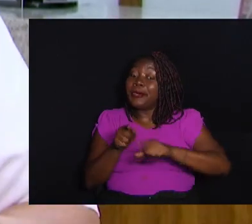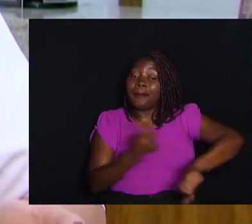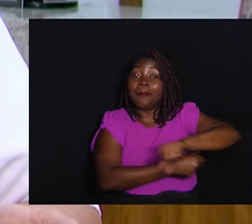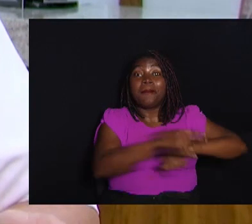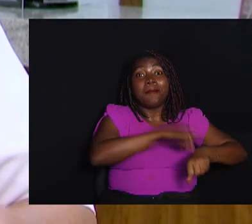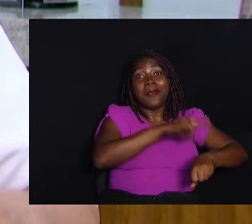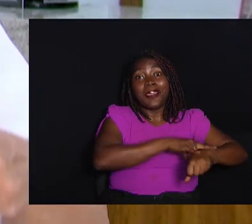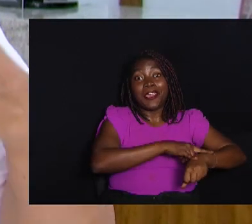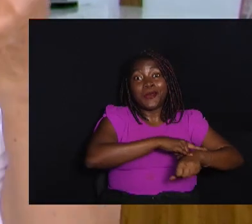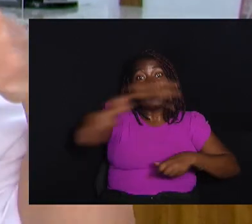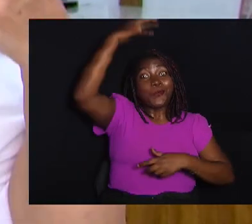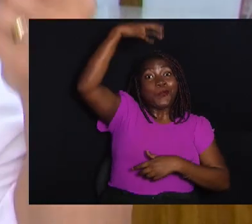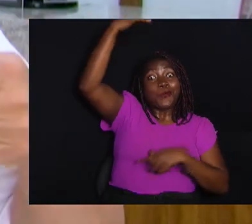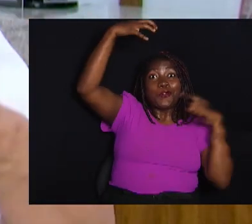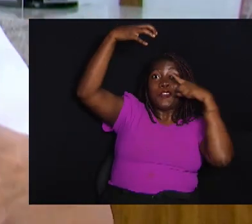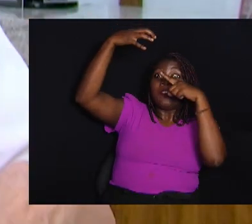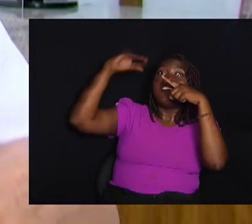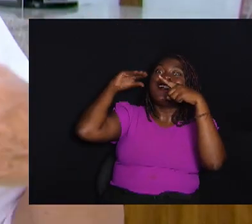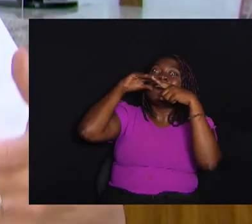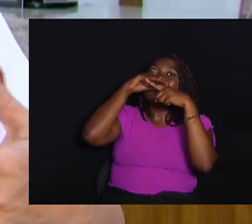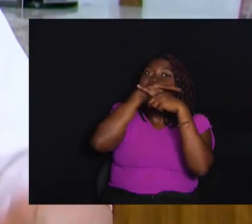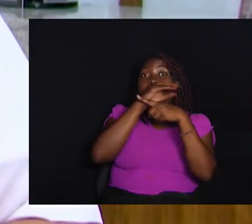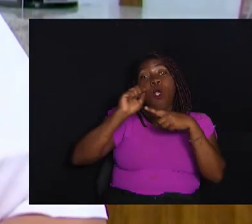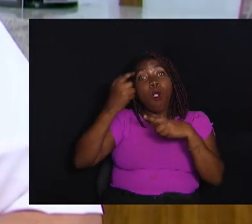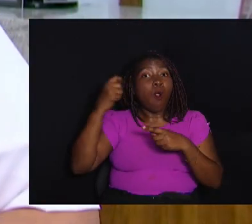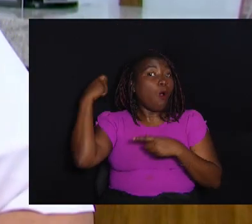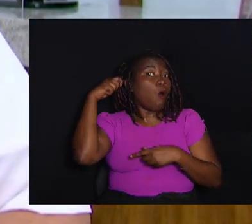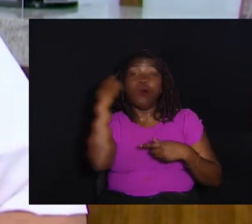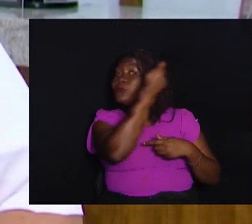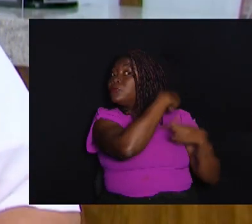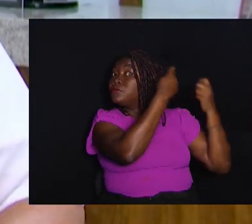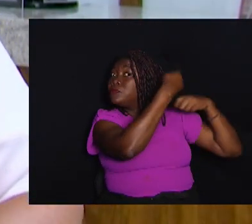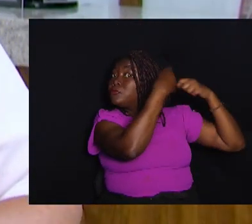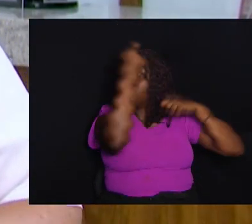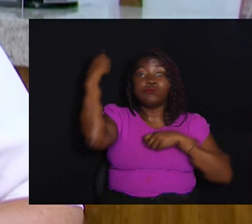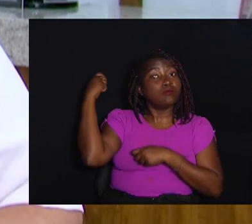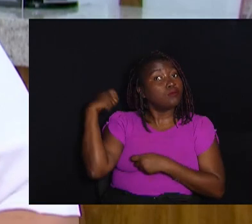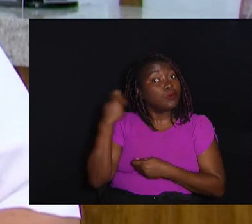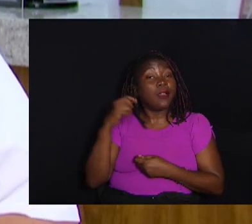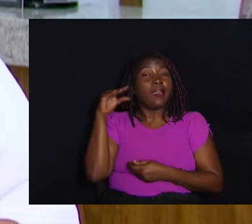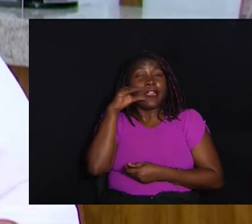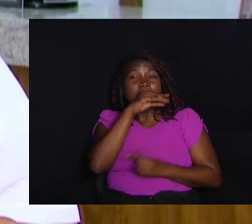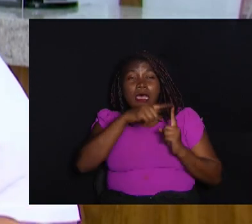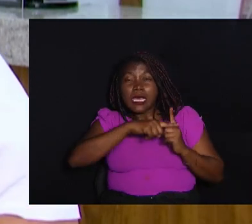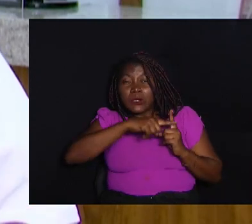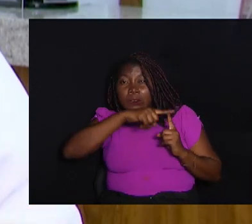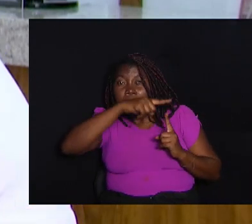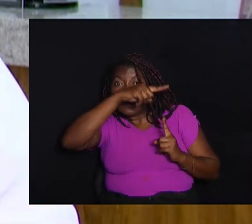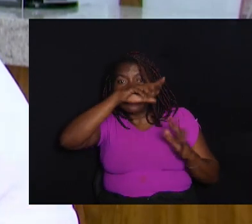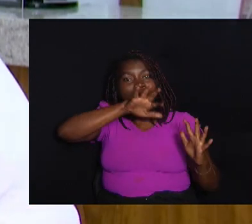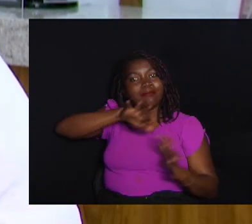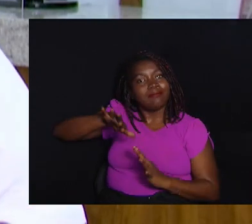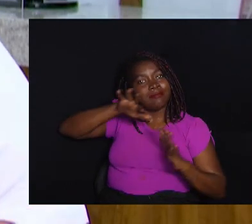do chuveiro, né? Às vezes está usando secador de cabelo, está aumentando a temperatura do ambiente. Então, são lugares que não